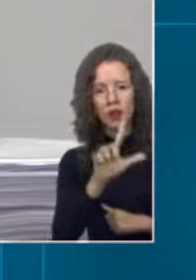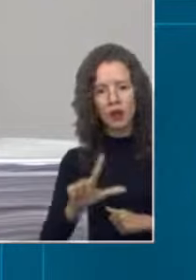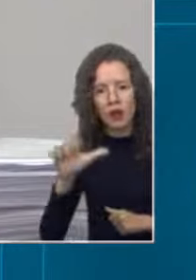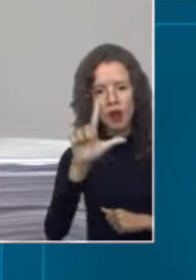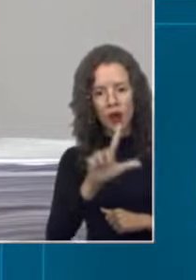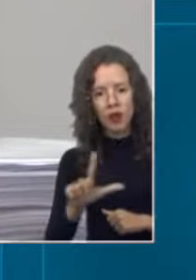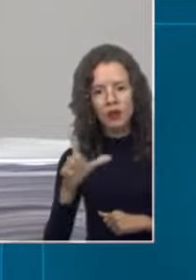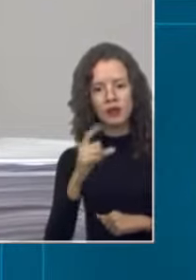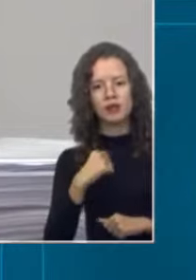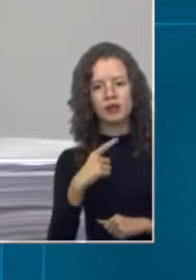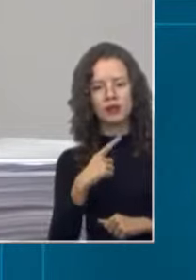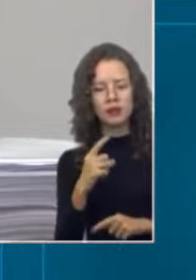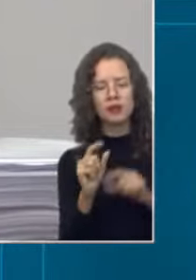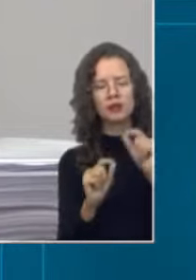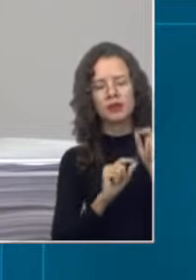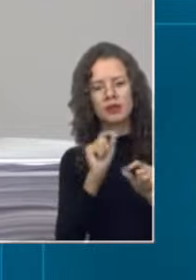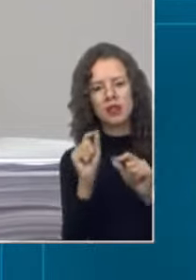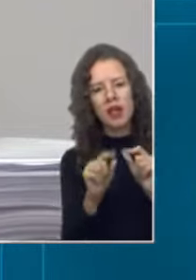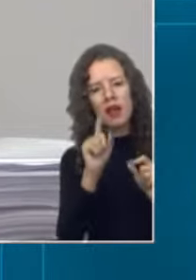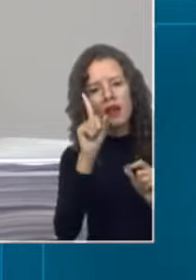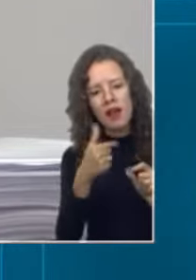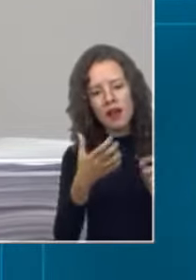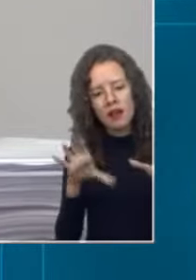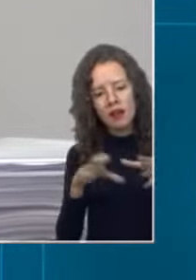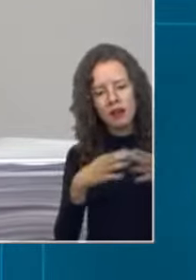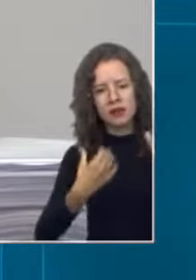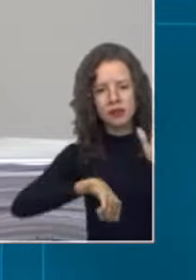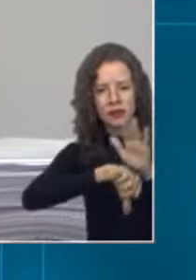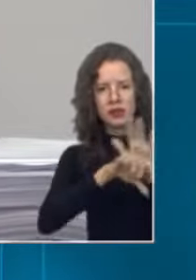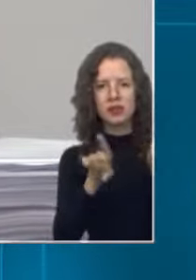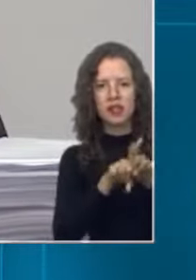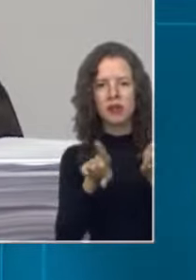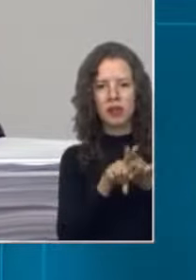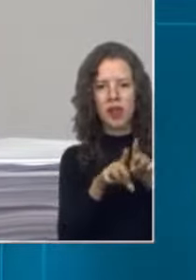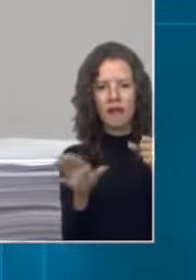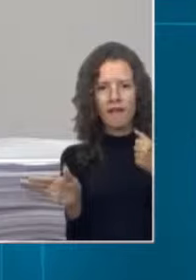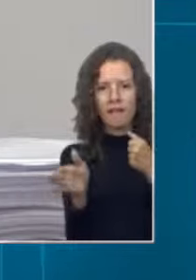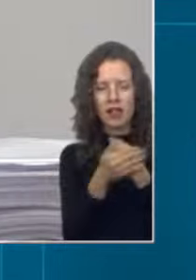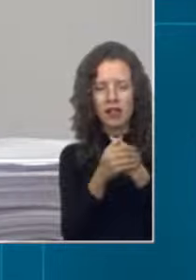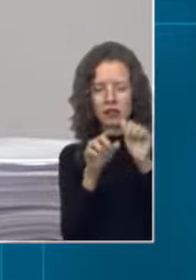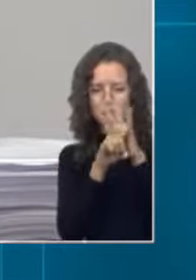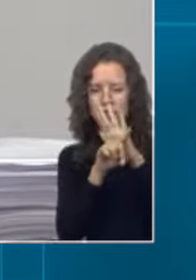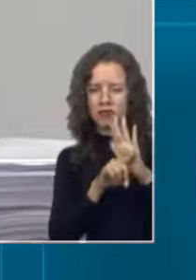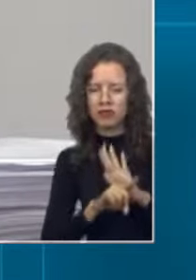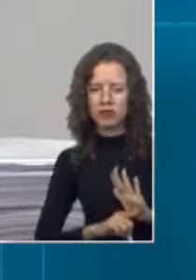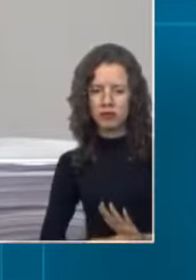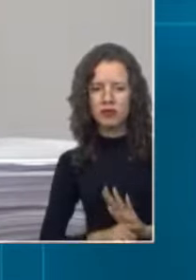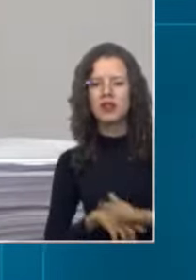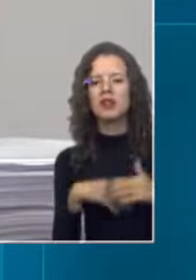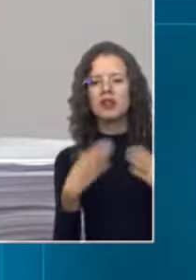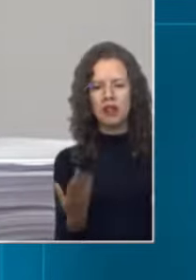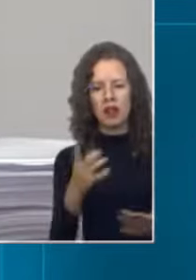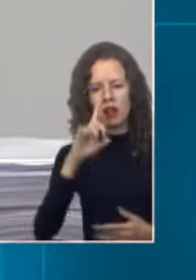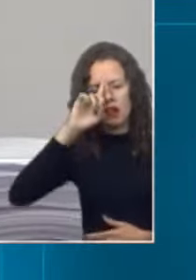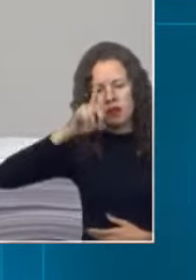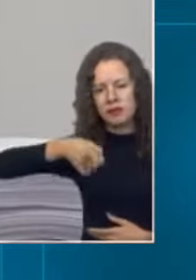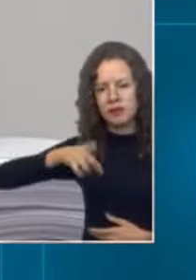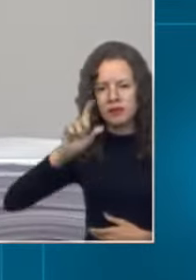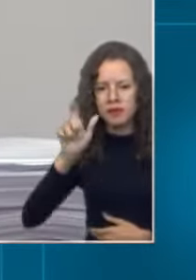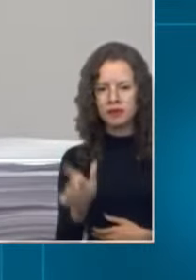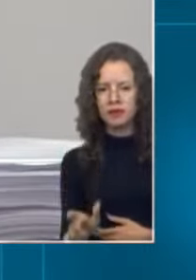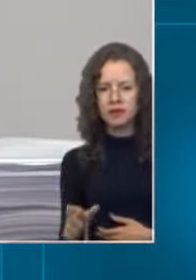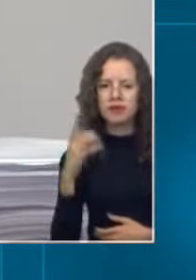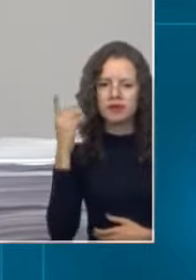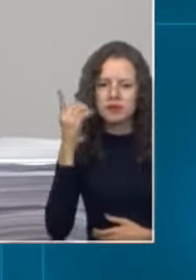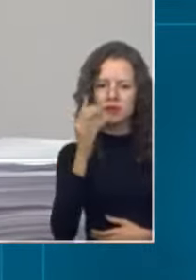modus operandi, Moraes, de ser, digamos assim. A diferença agora, Raquel, é que já se passaram aí pelo menos